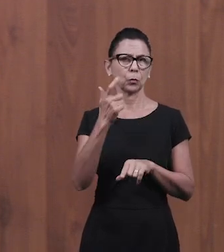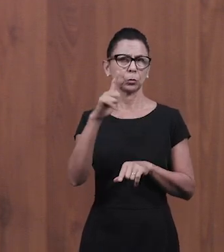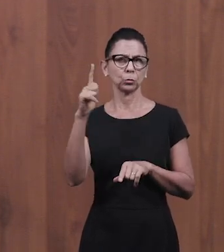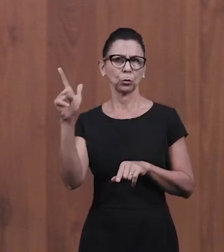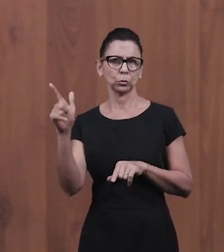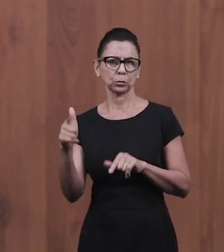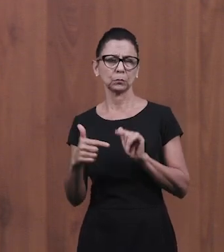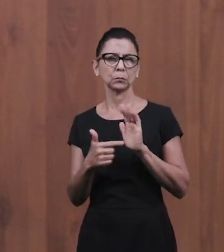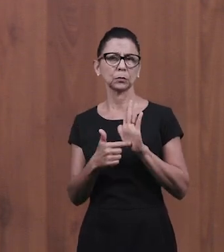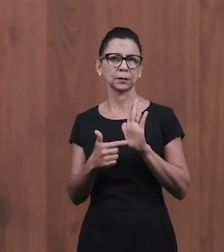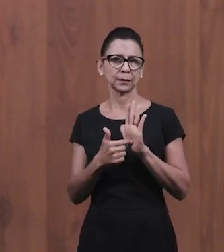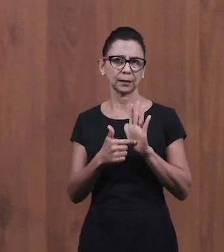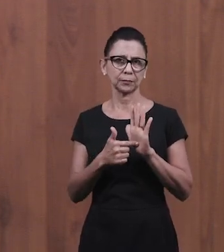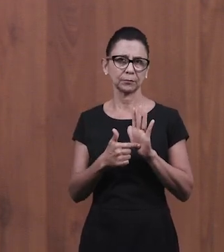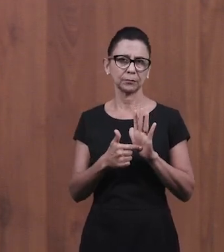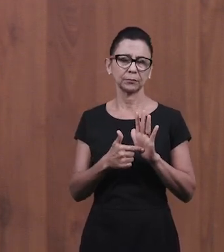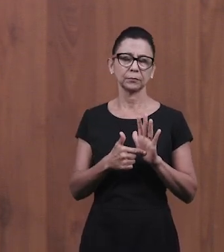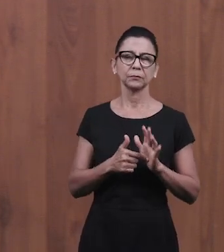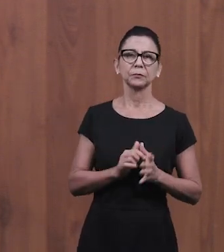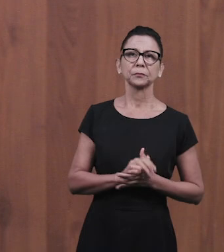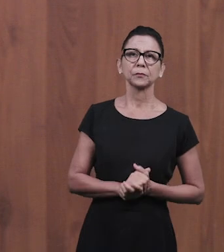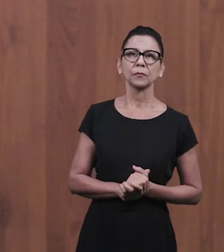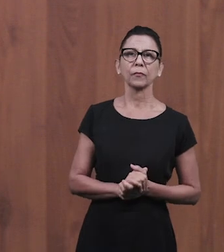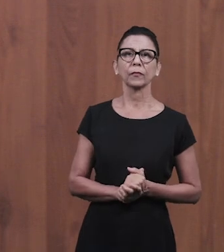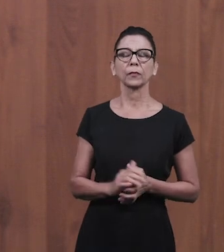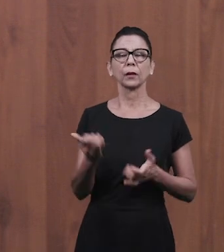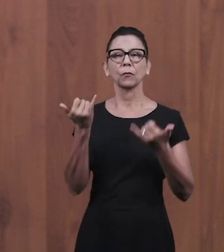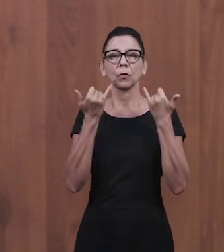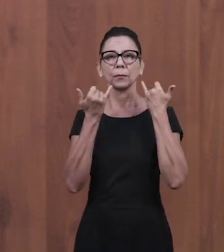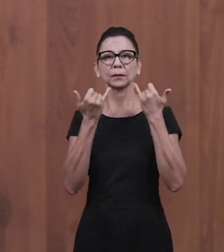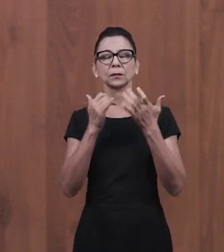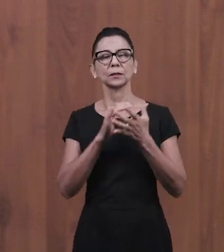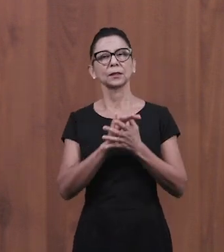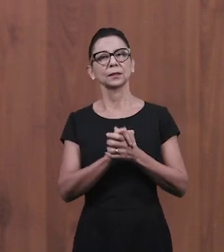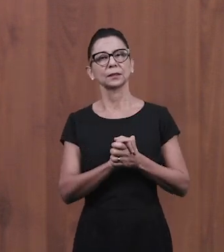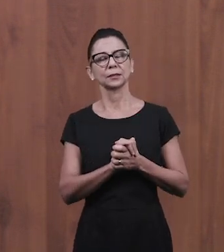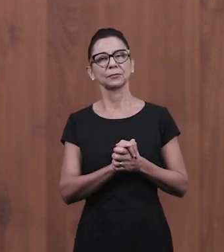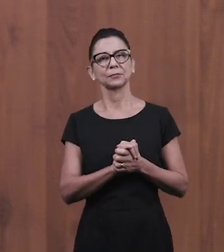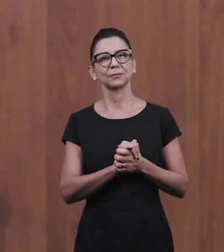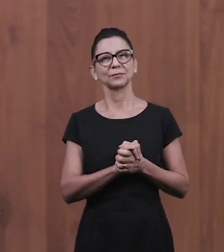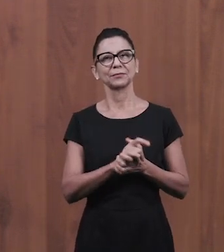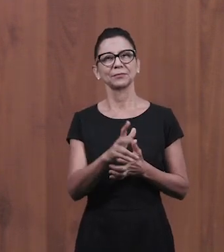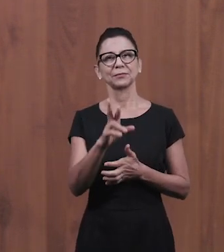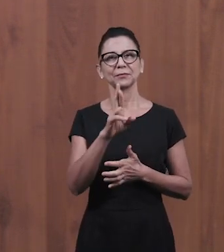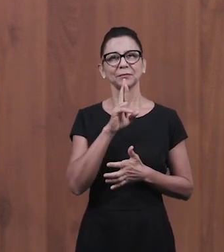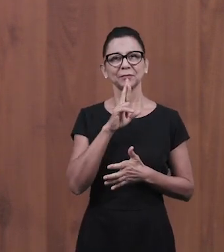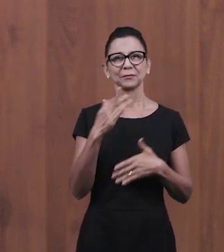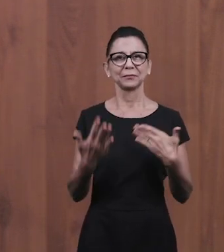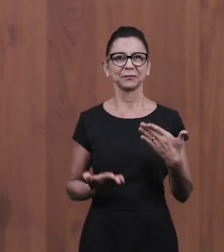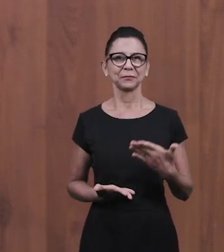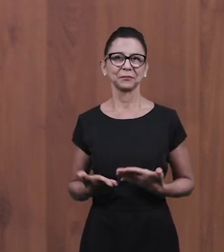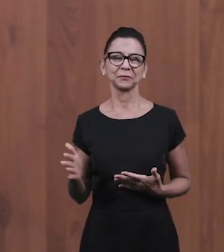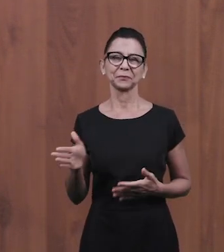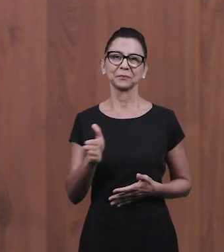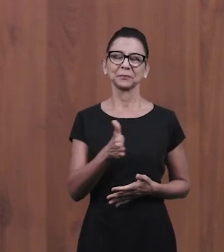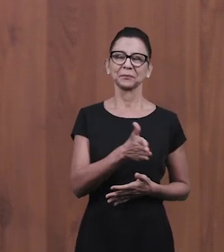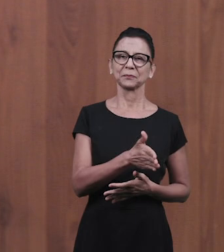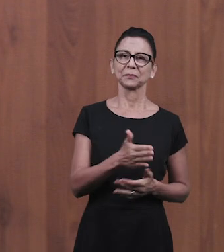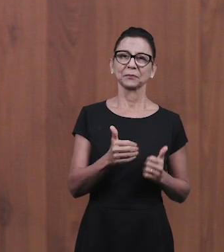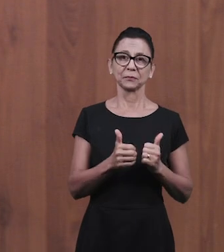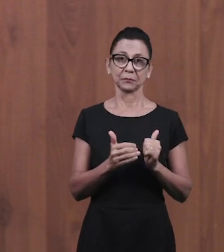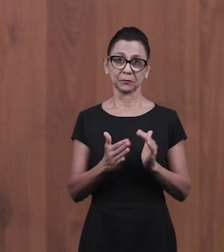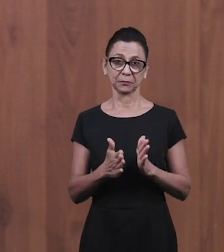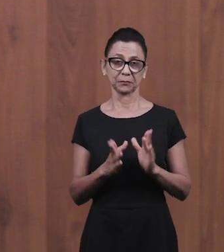também outros que dão as informações das respostas enviadas pelos nossos irmãos. Nós vamos agora